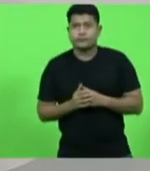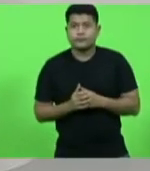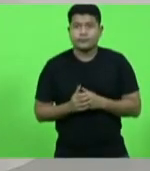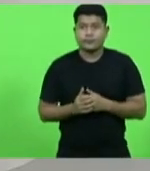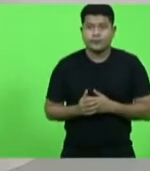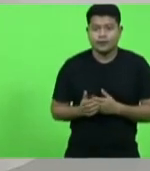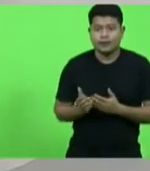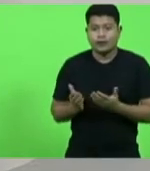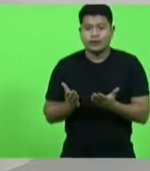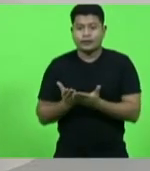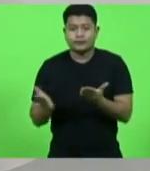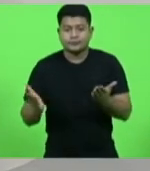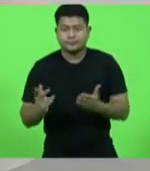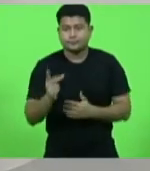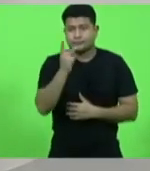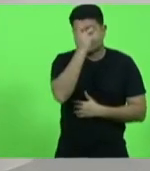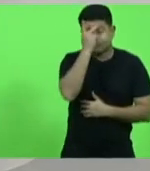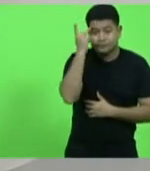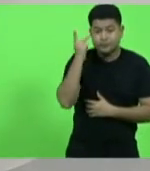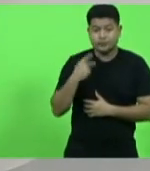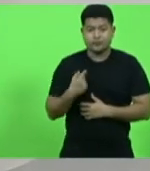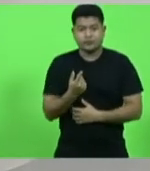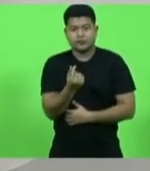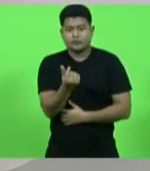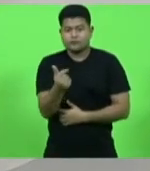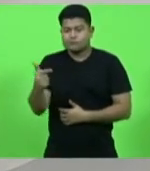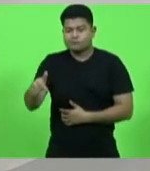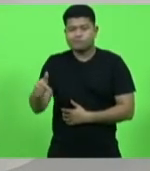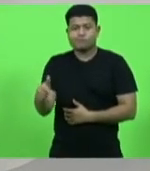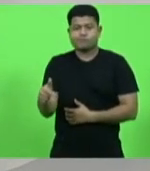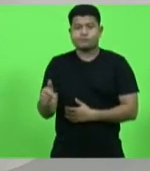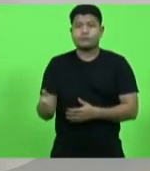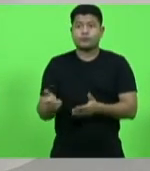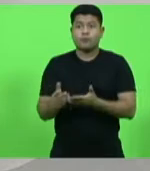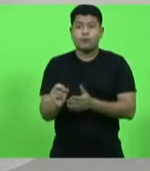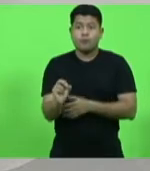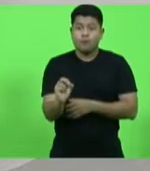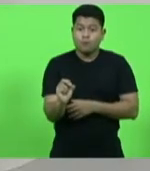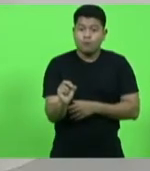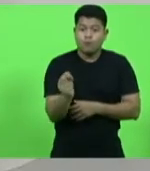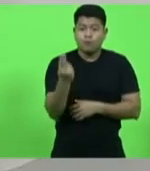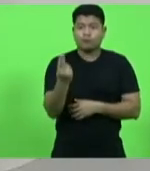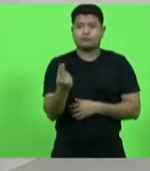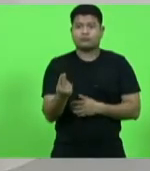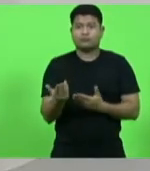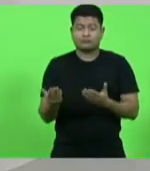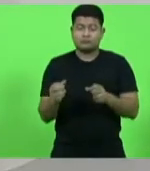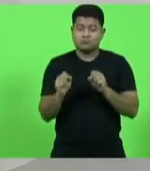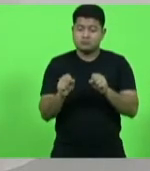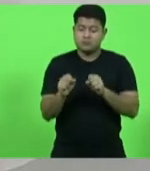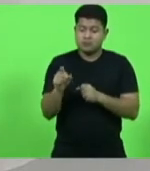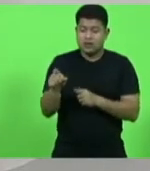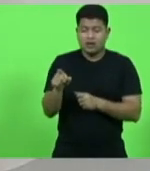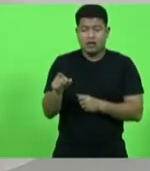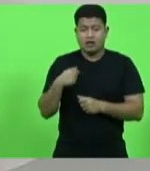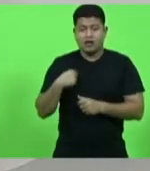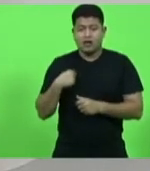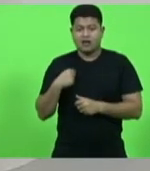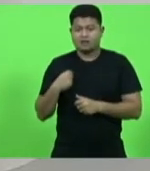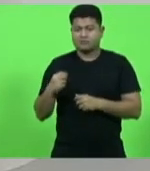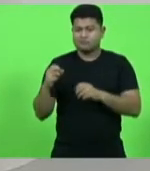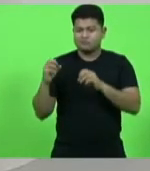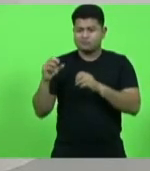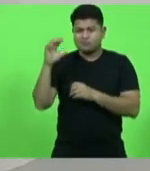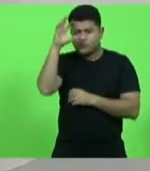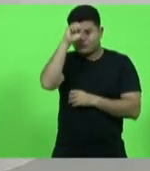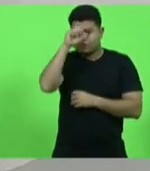que não possuem condições financeiras, senhor presidente, ou que possuem menos instrução, elas não estão